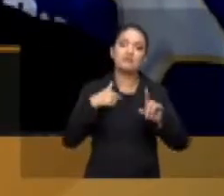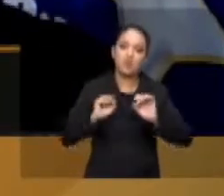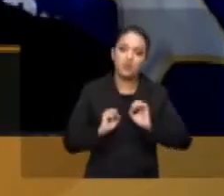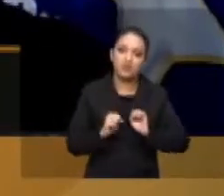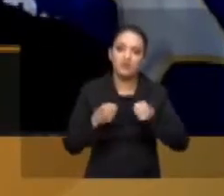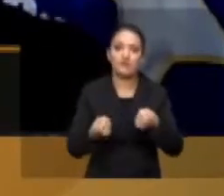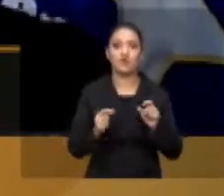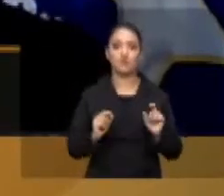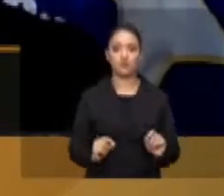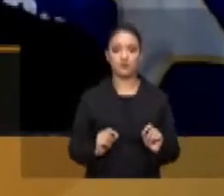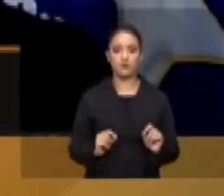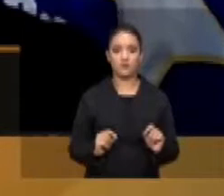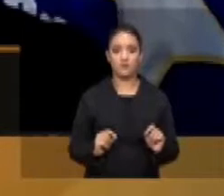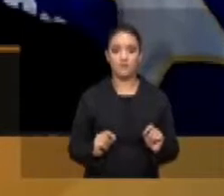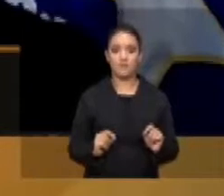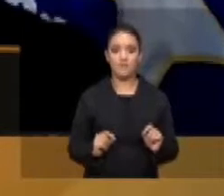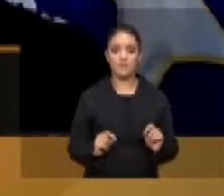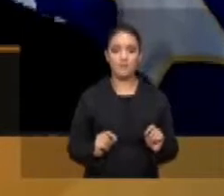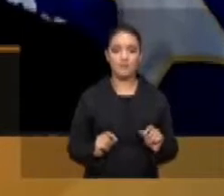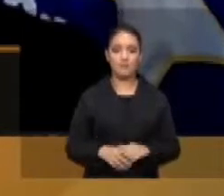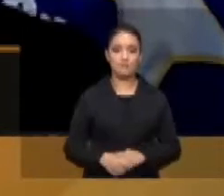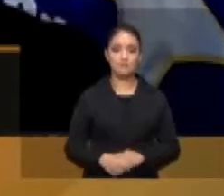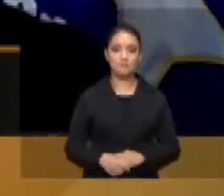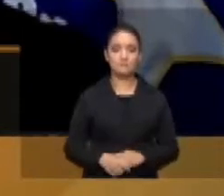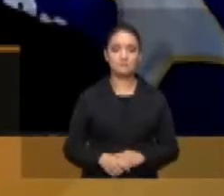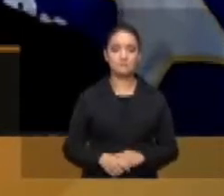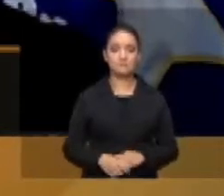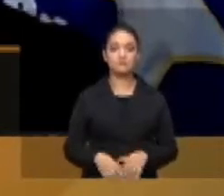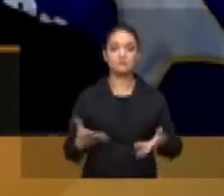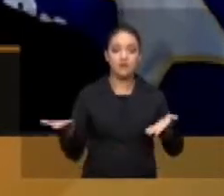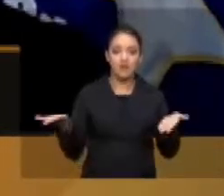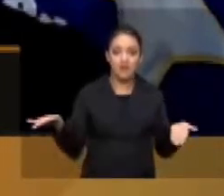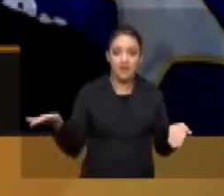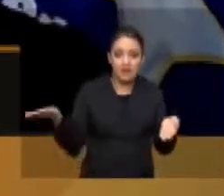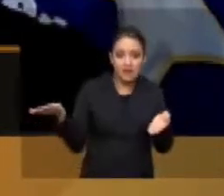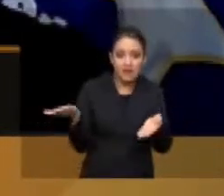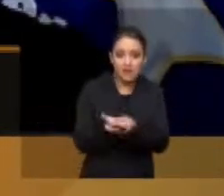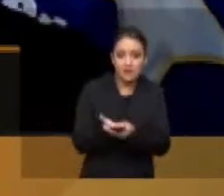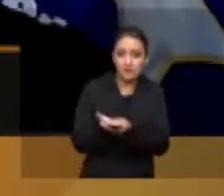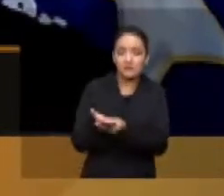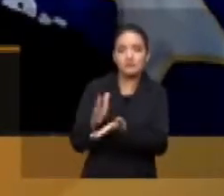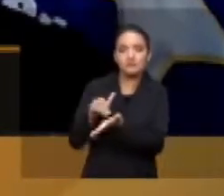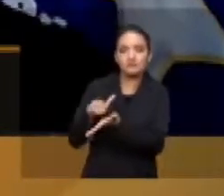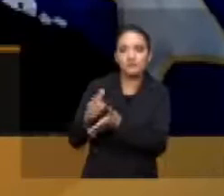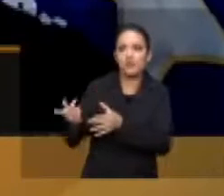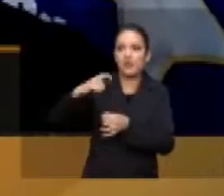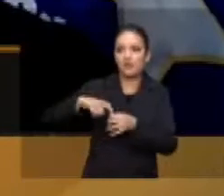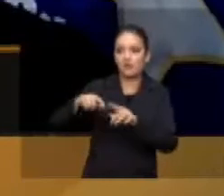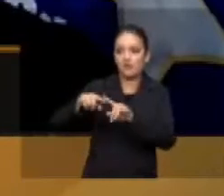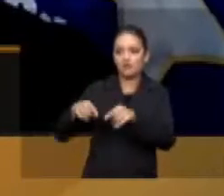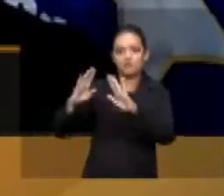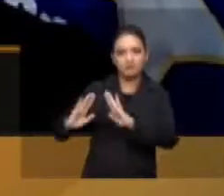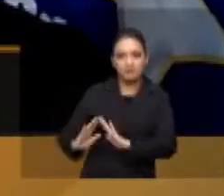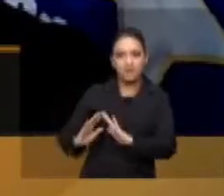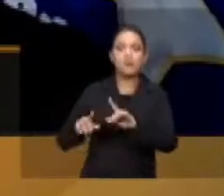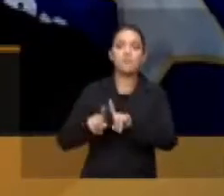defender que, se é verdade que a ação de desapropriação implica numa coisa julgada formal, que não